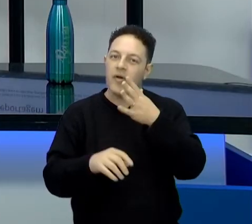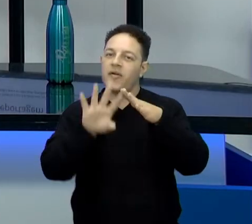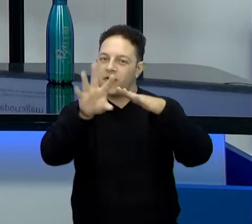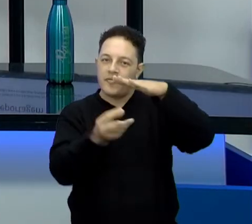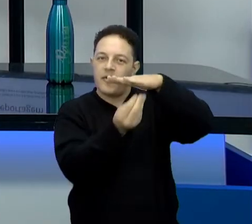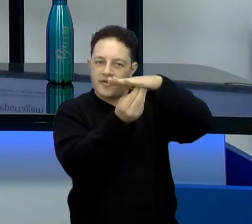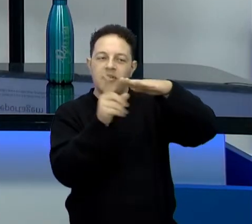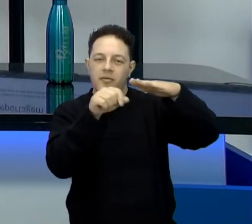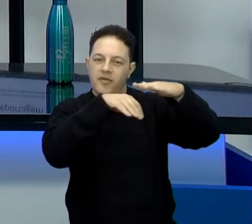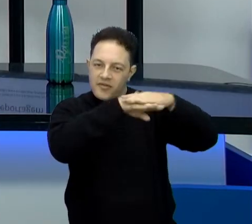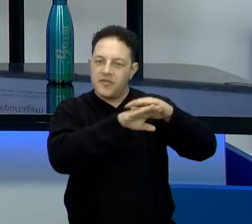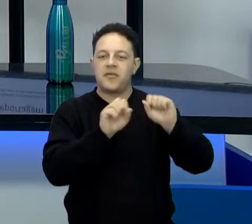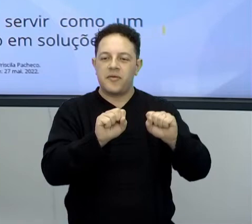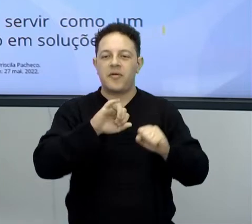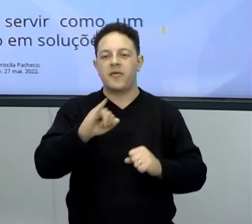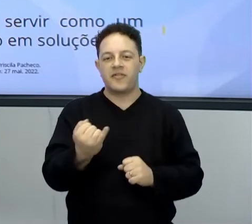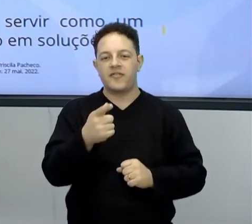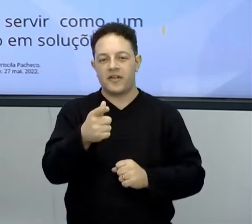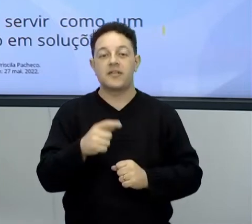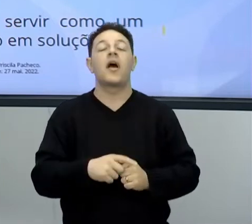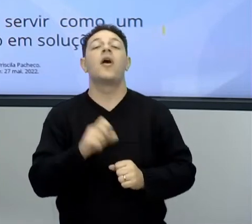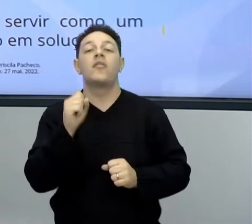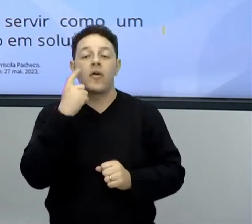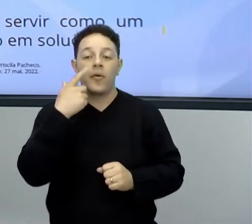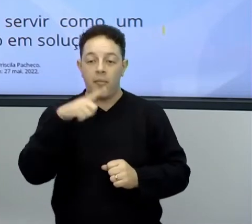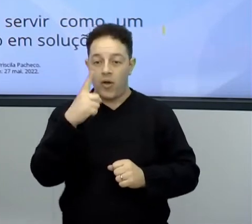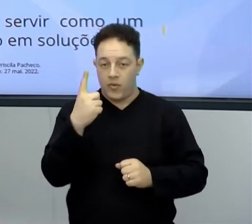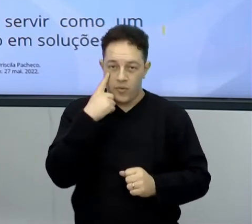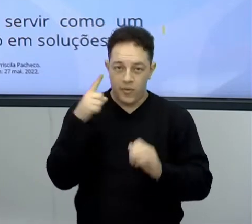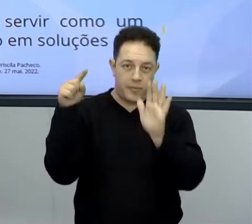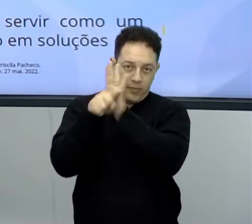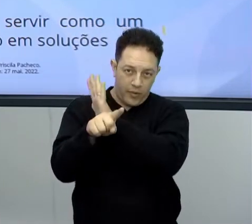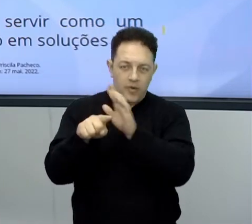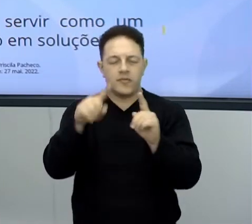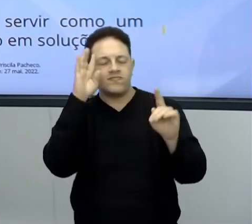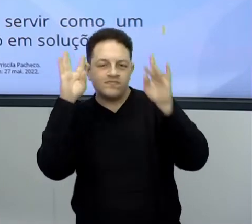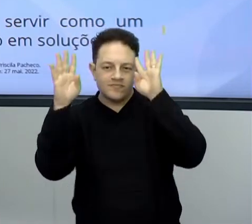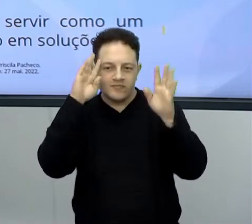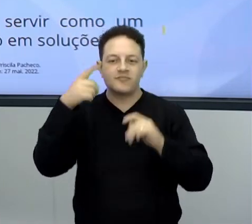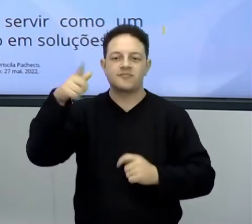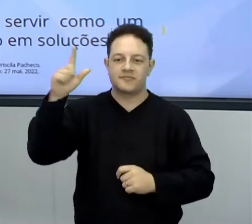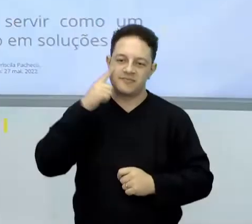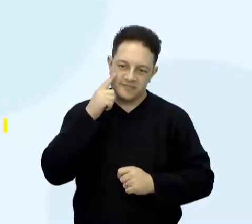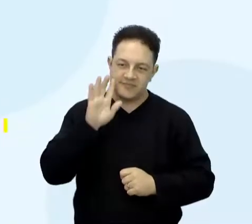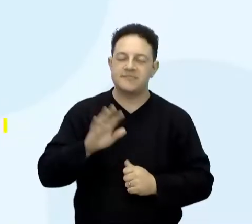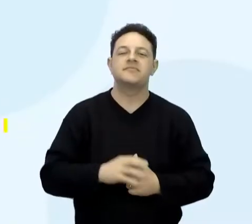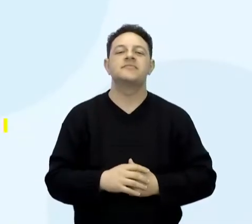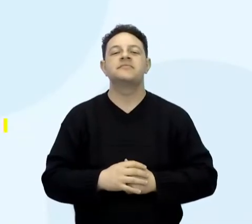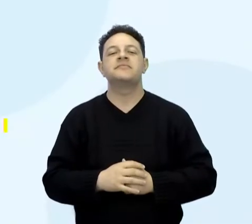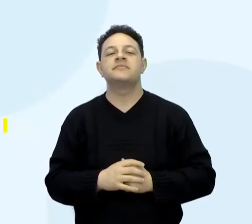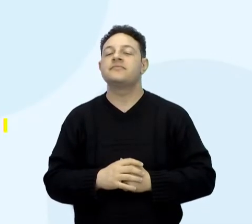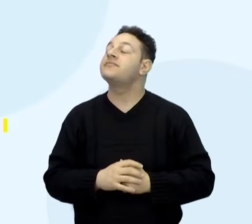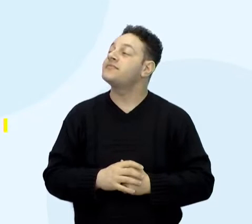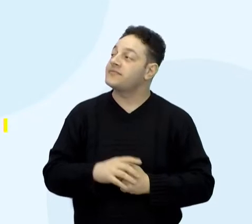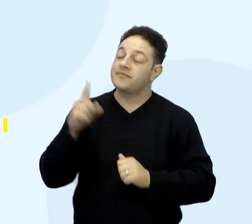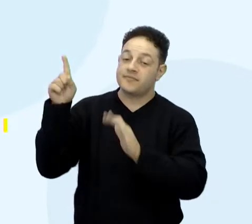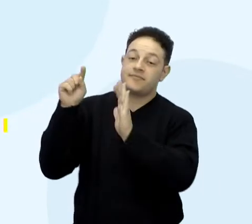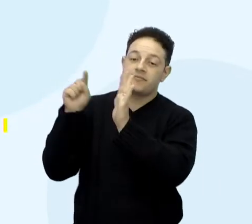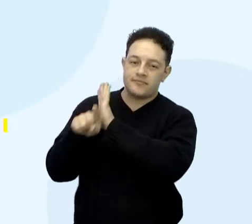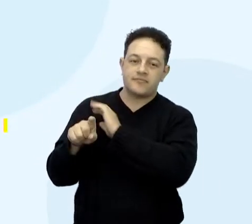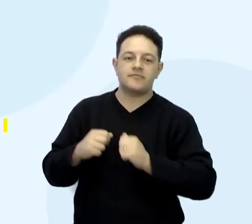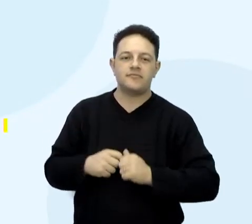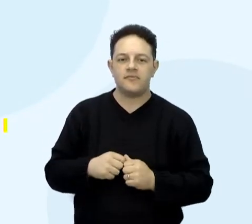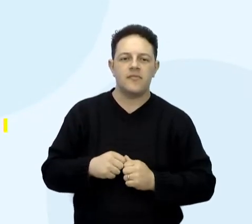inteiro, integralmente, é maravilhoso isso aí. Mas vamos ler aqui mais uma pergunta e discutir sobre ela, tá bom? Vamos lá então.